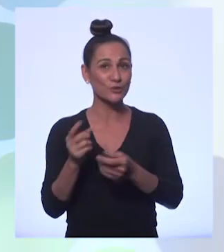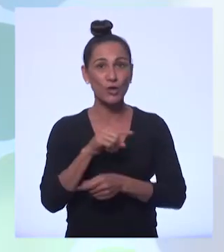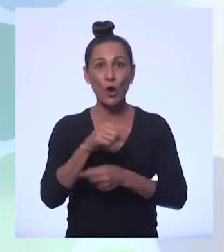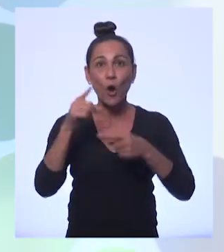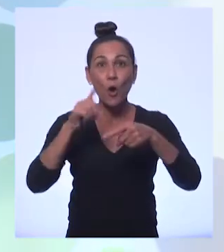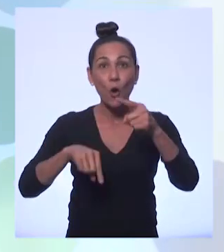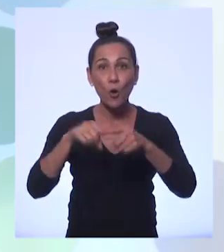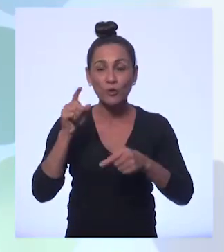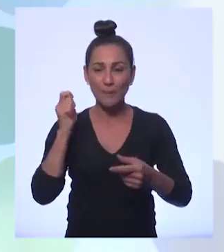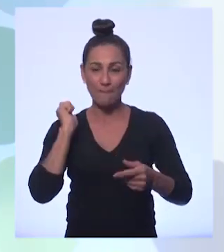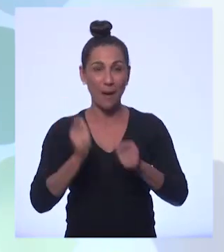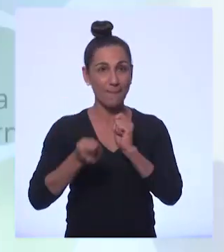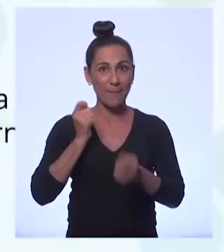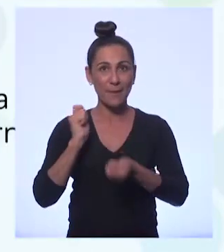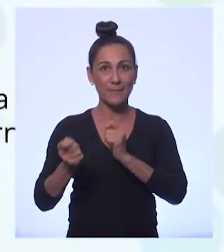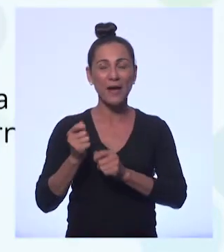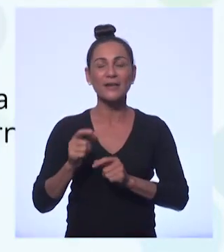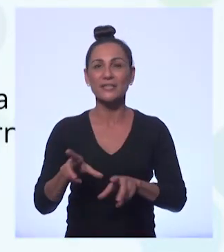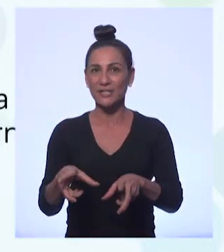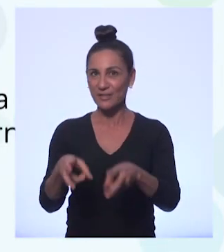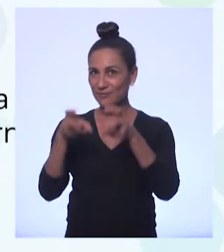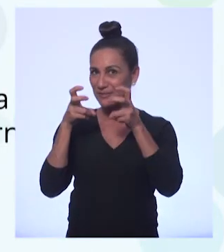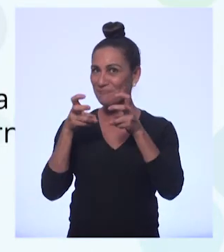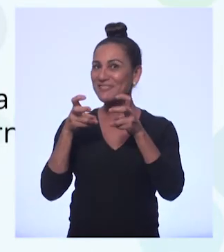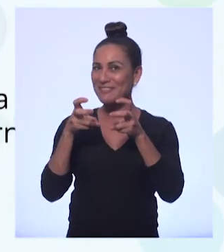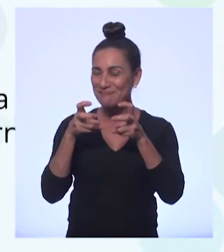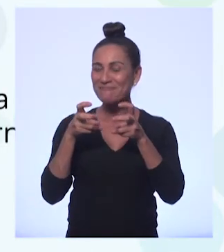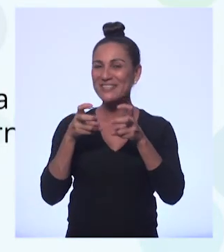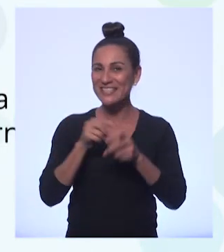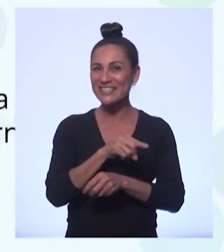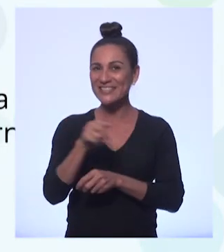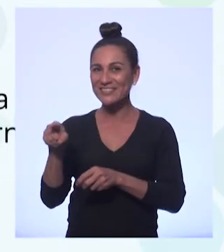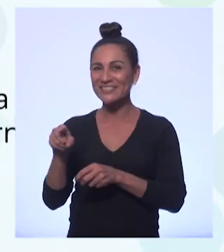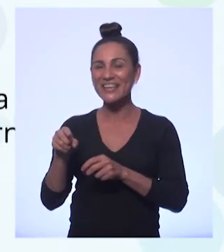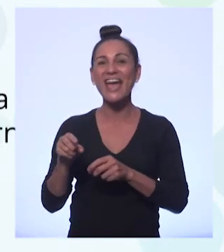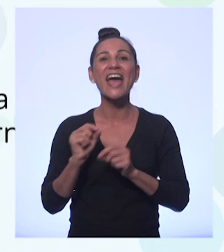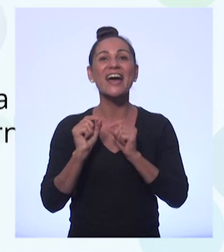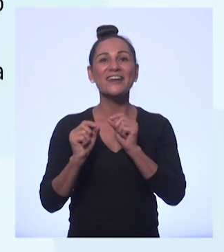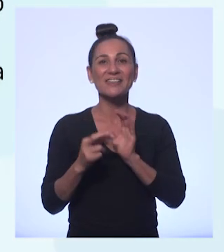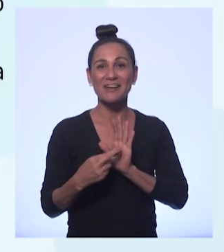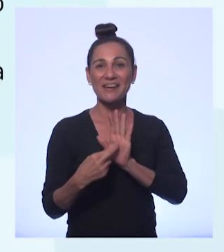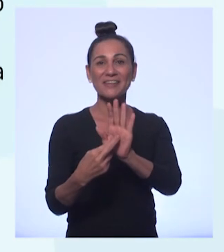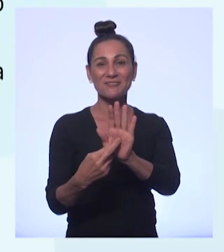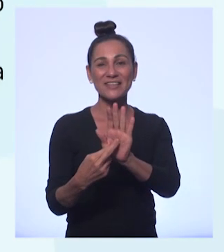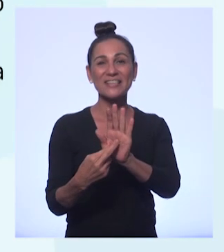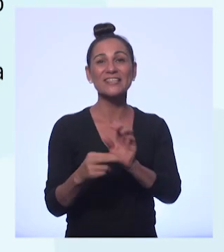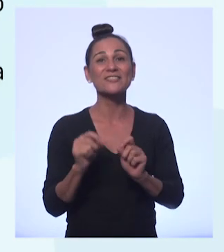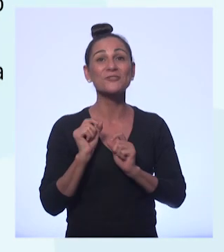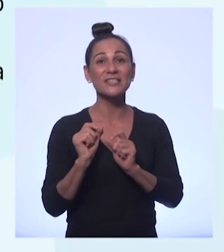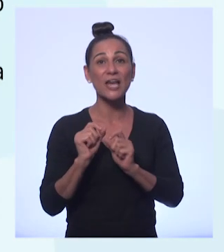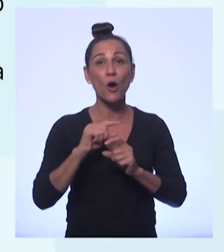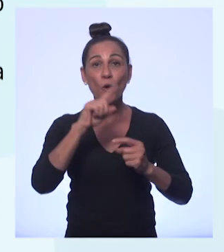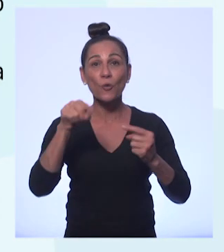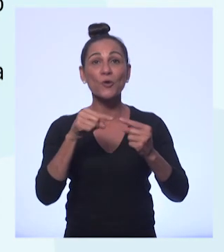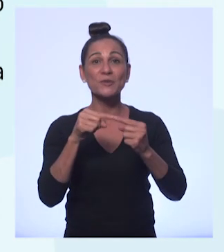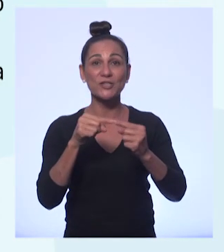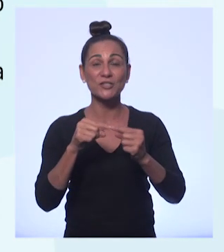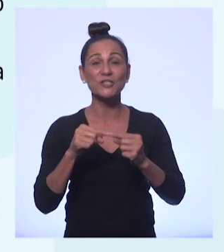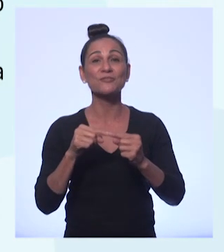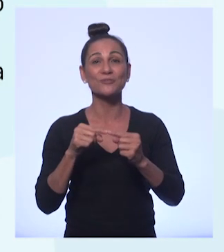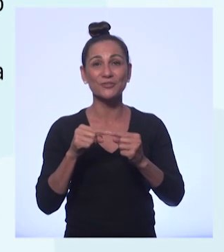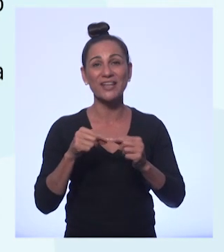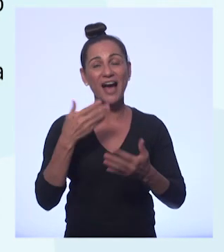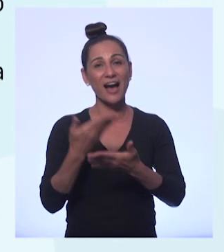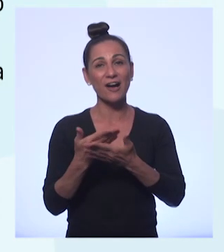Coisa de Bater. Vocês já devem ter sacado aí a referência. E o objetivo, então, da aula de